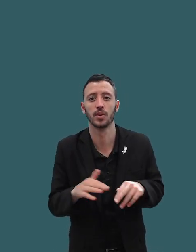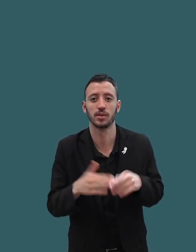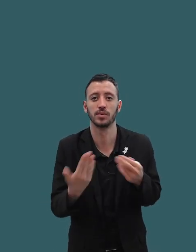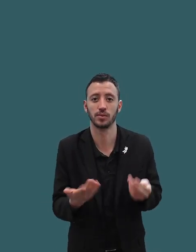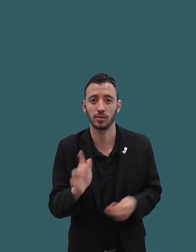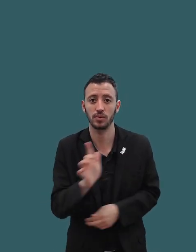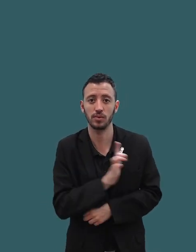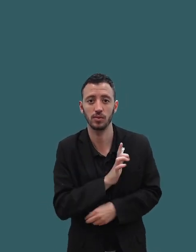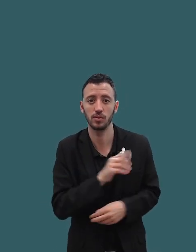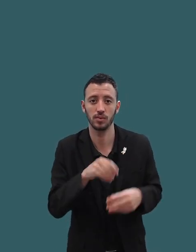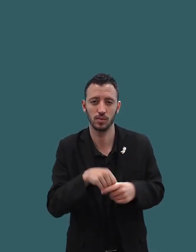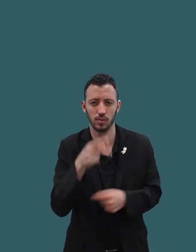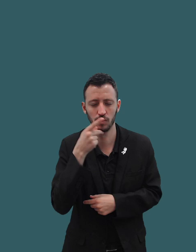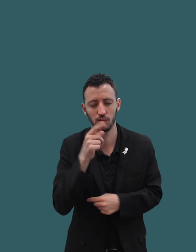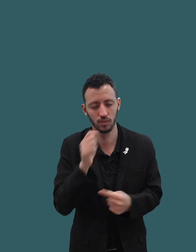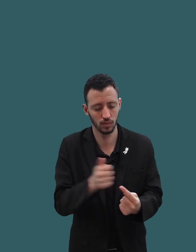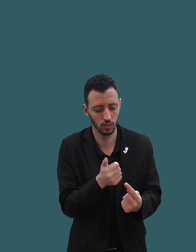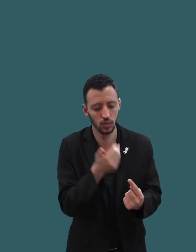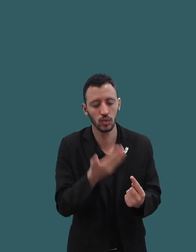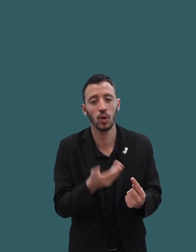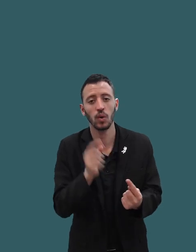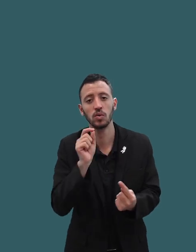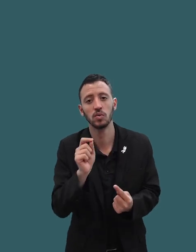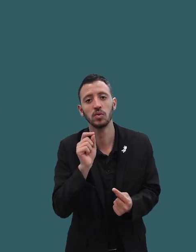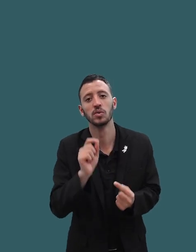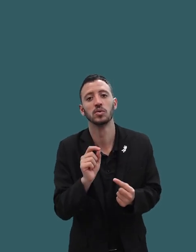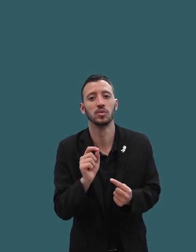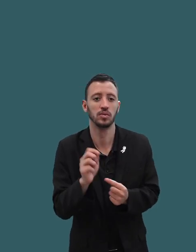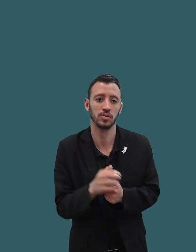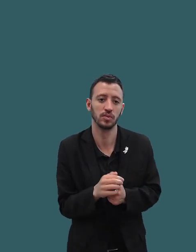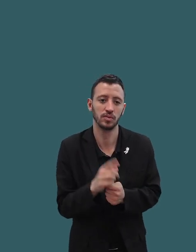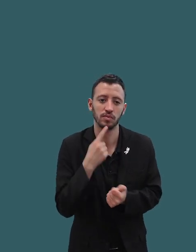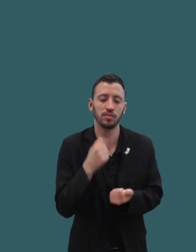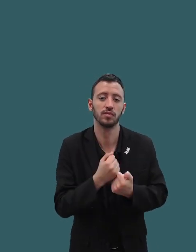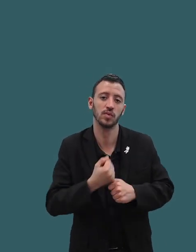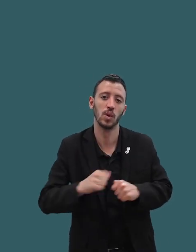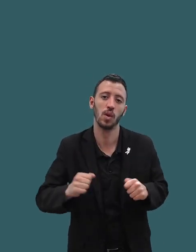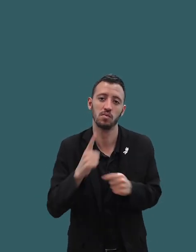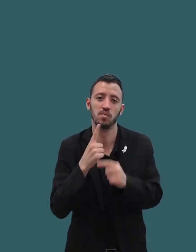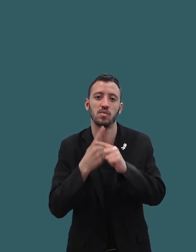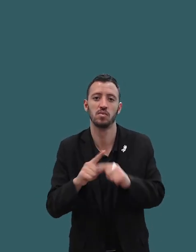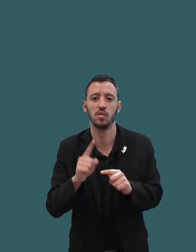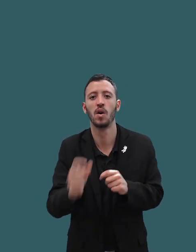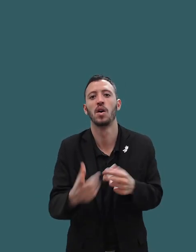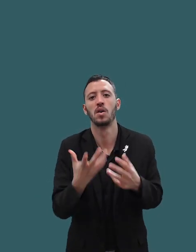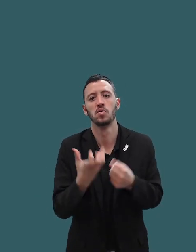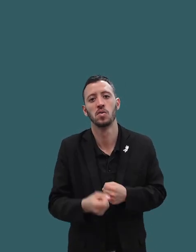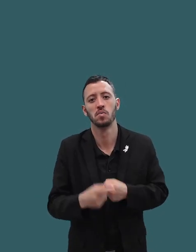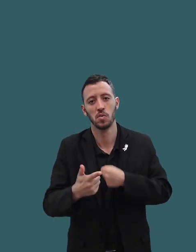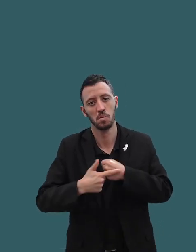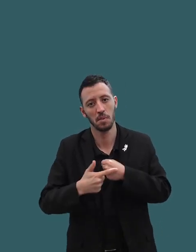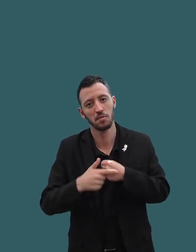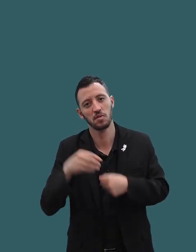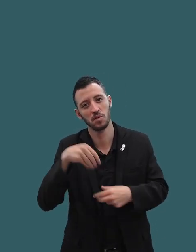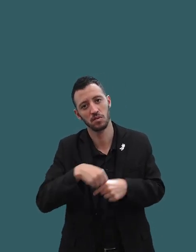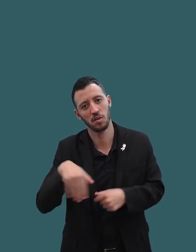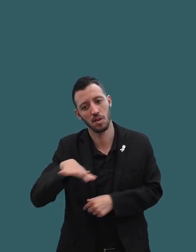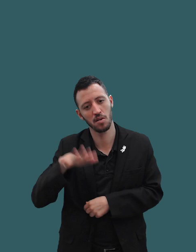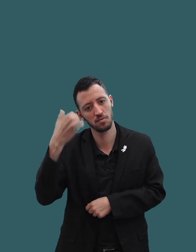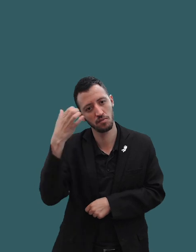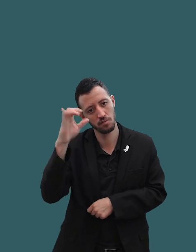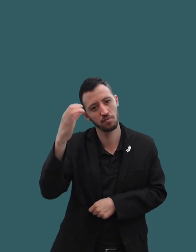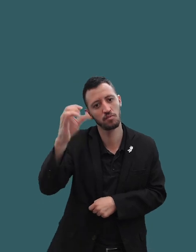eu tenho, quando eu falo em honra, porque, para mim, foi um enorme desafio assumir essa coordenação, divulgação